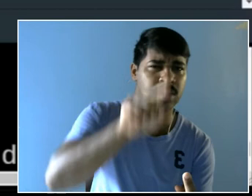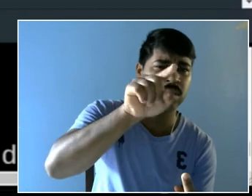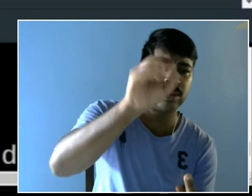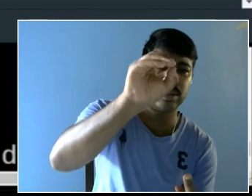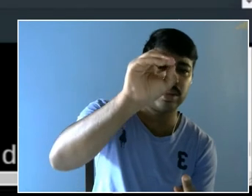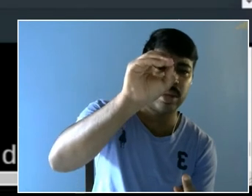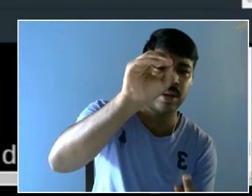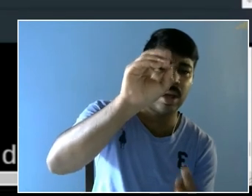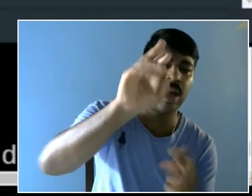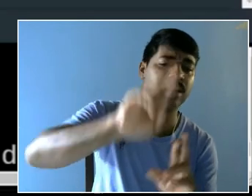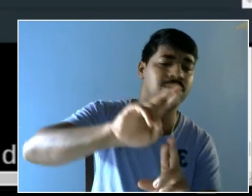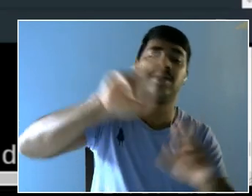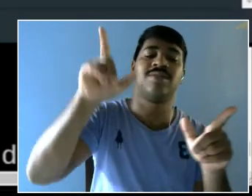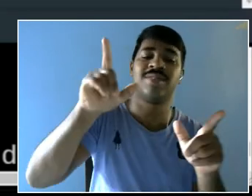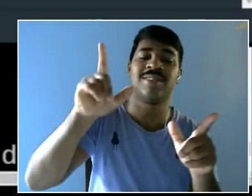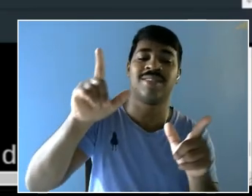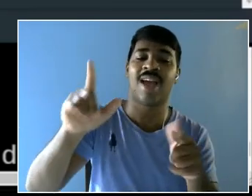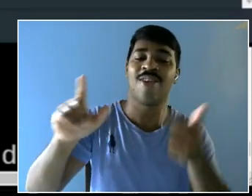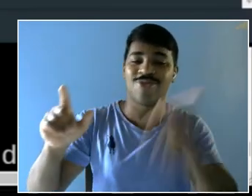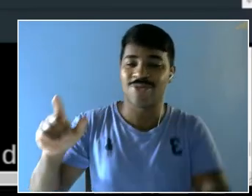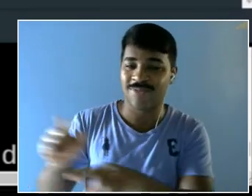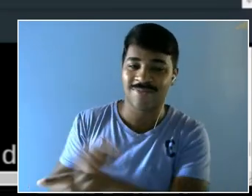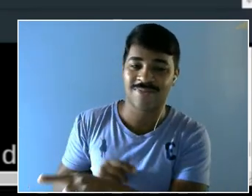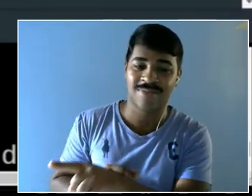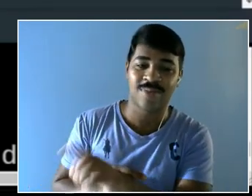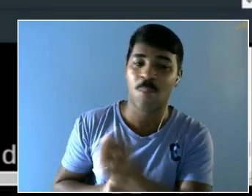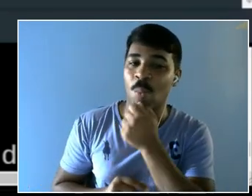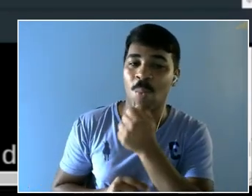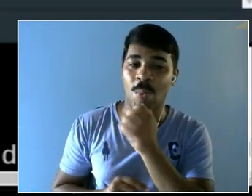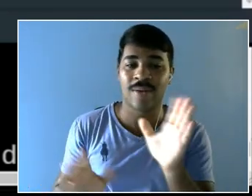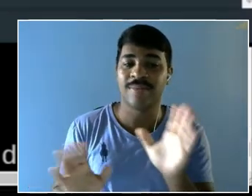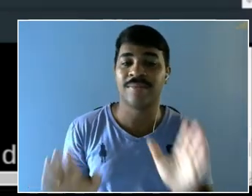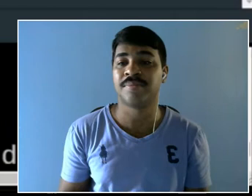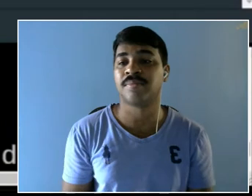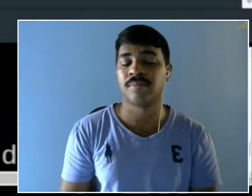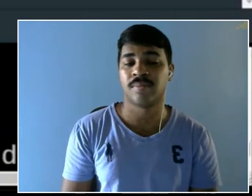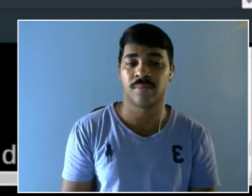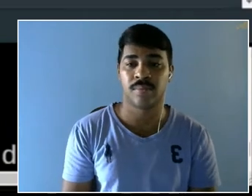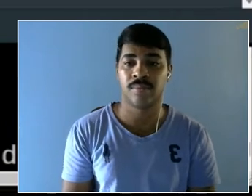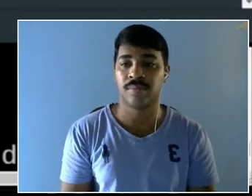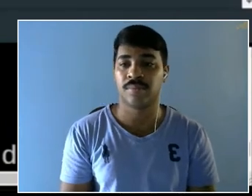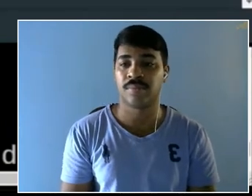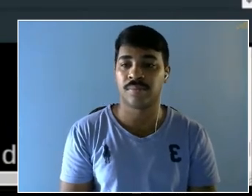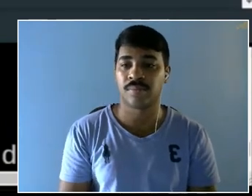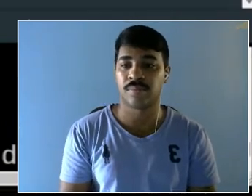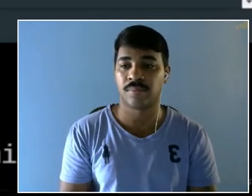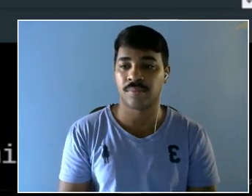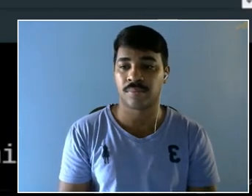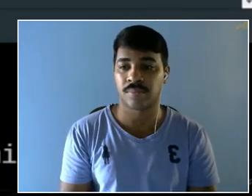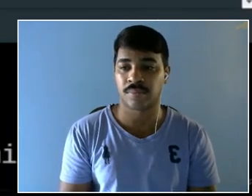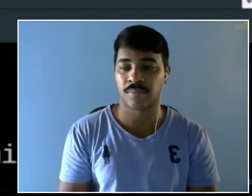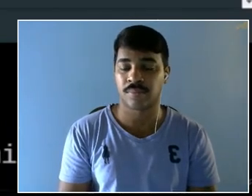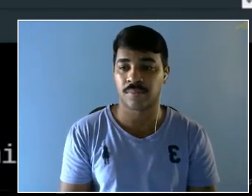deu falso, ele para de execução e terminou o programa porque não tem nada depois aqui do enquanto. Muito bem.